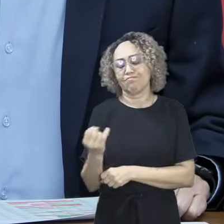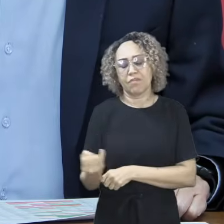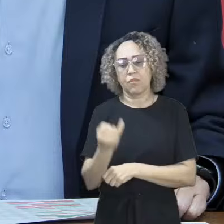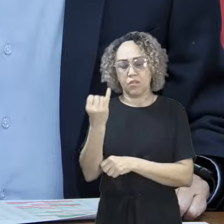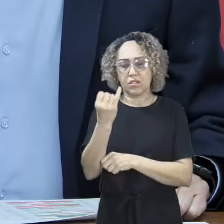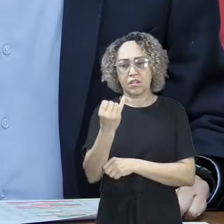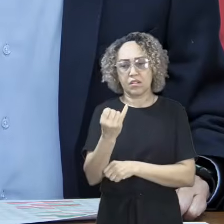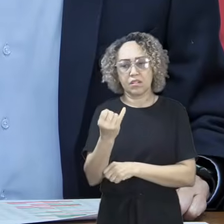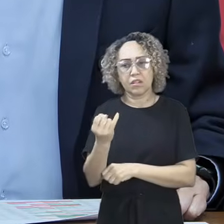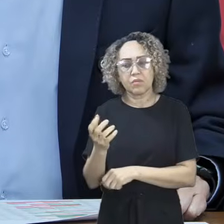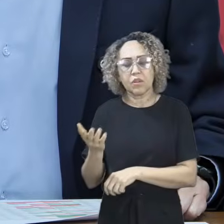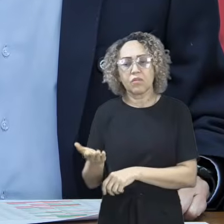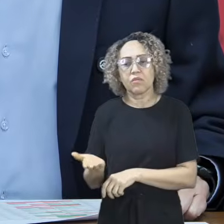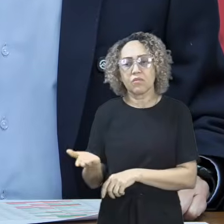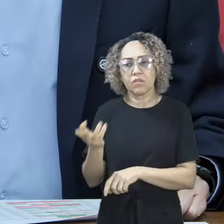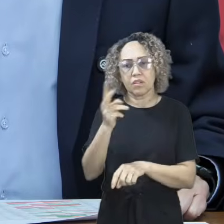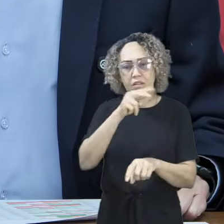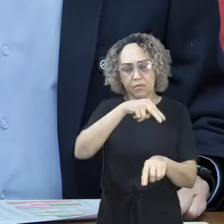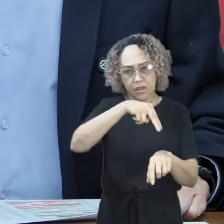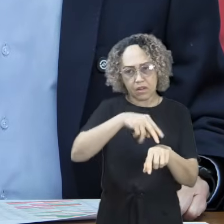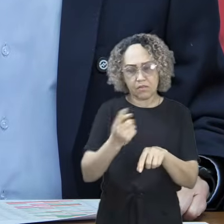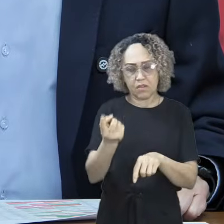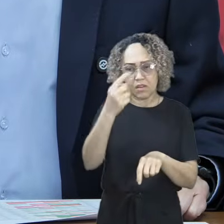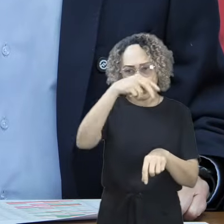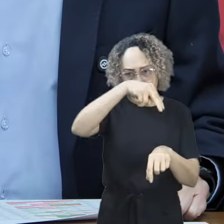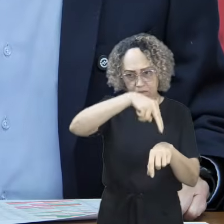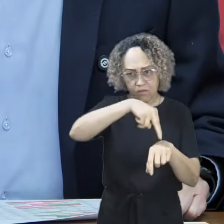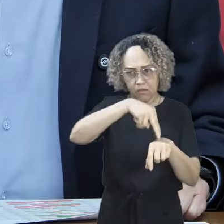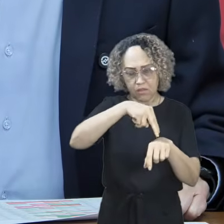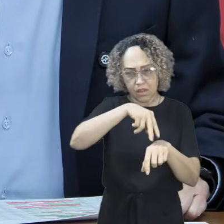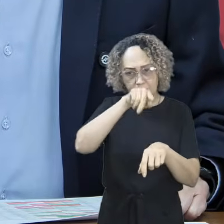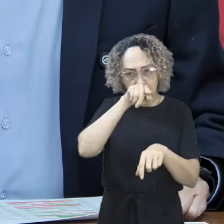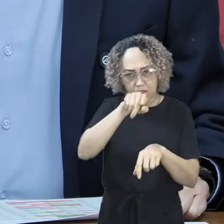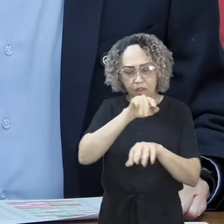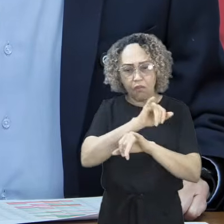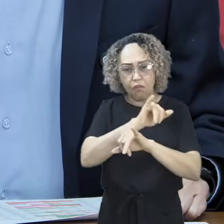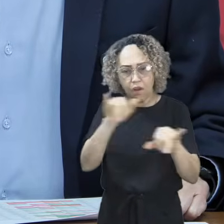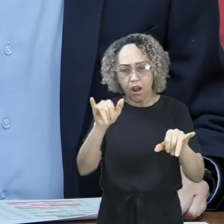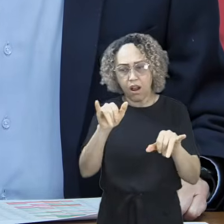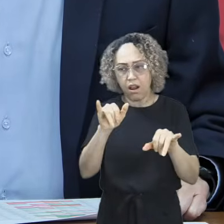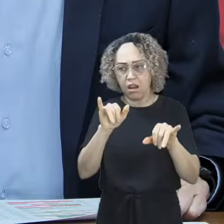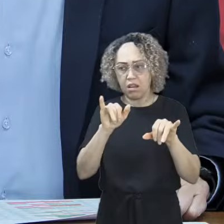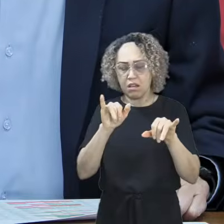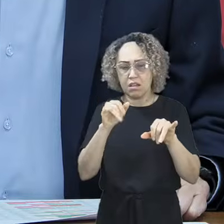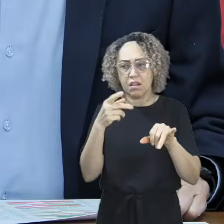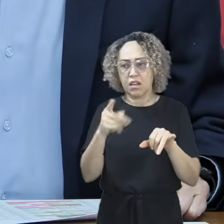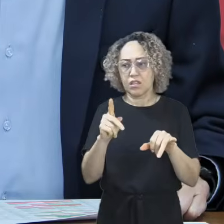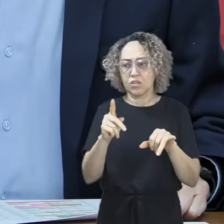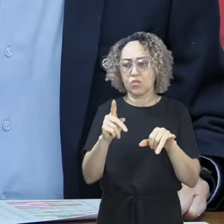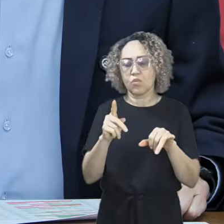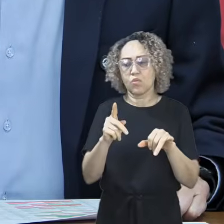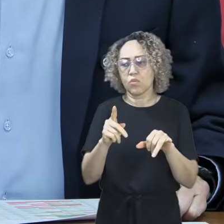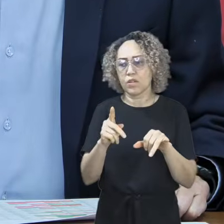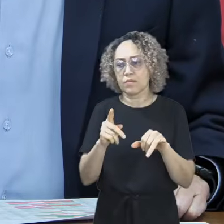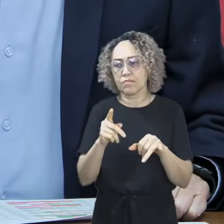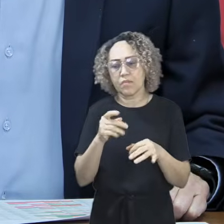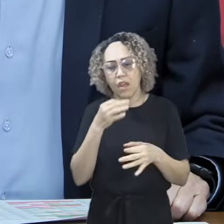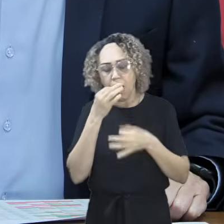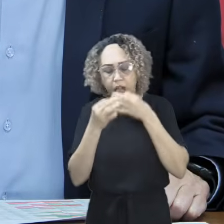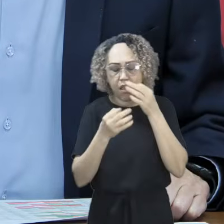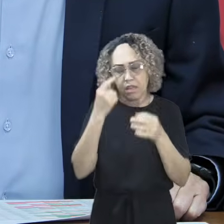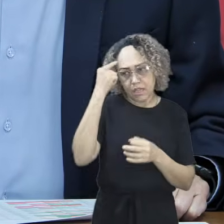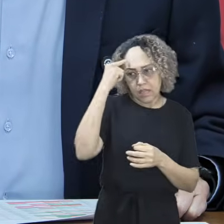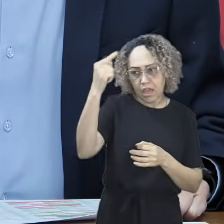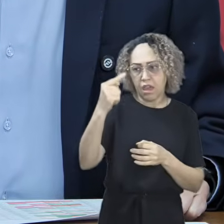também das suas ideias, especialmente no sentido de nós termos no começo do ano que vem